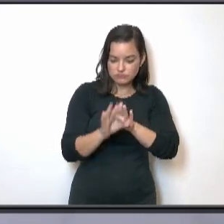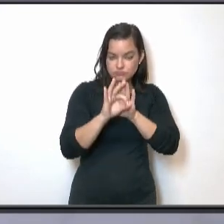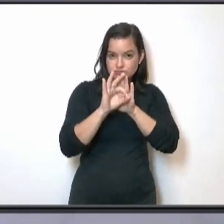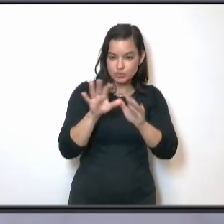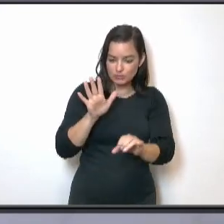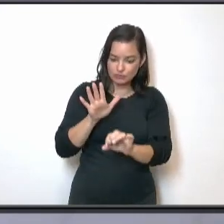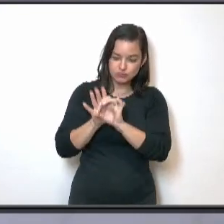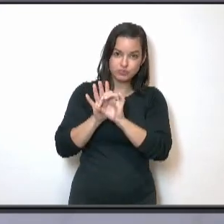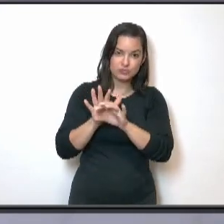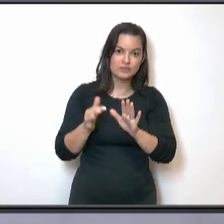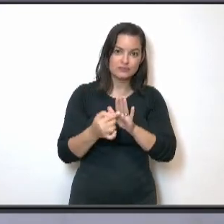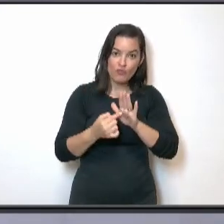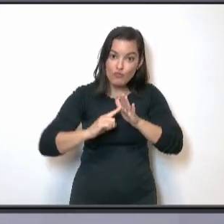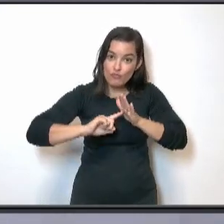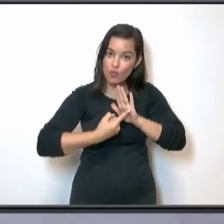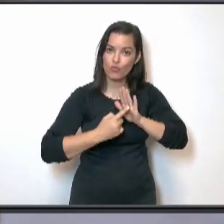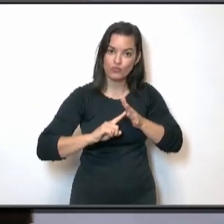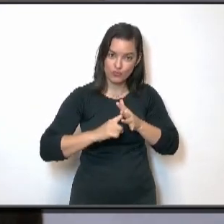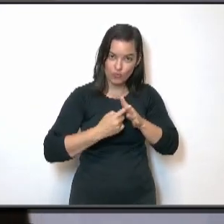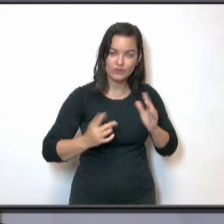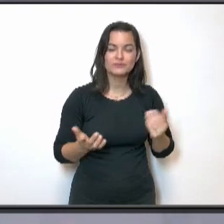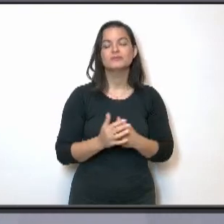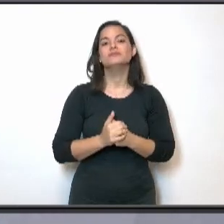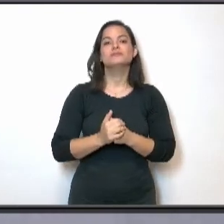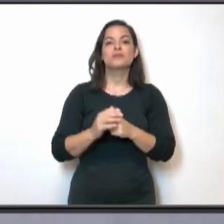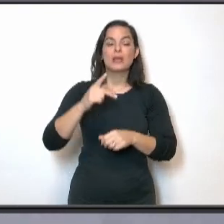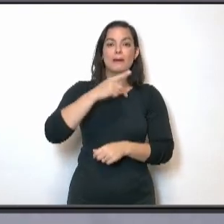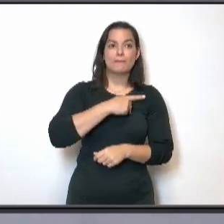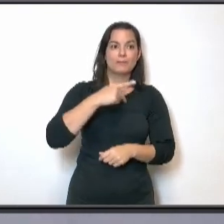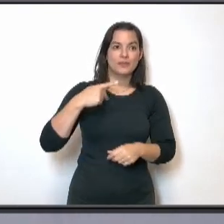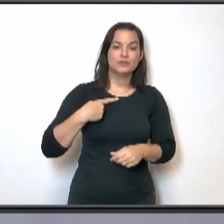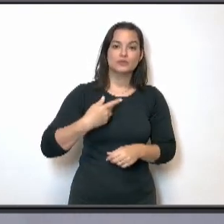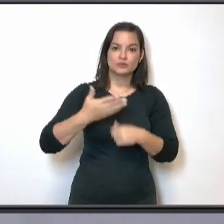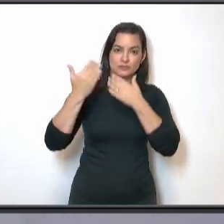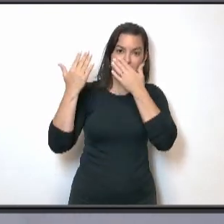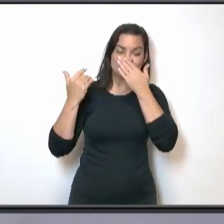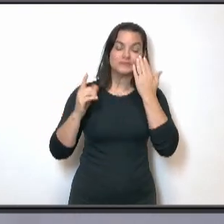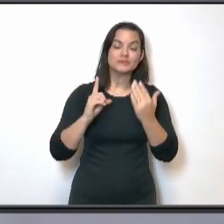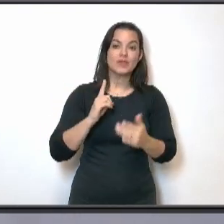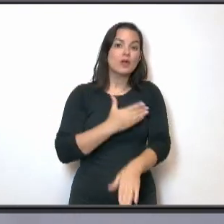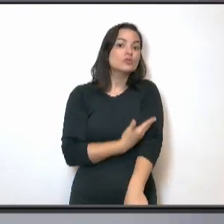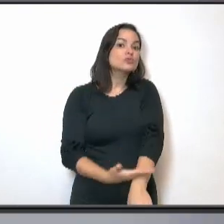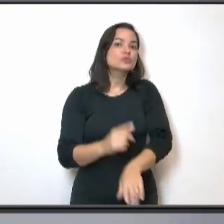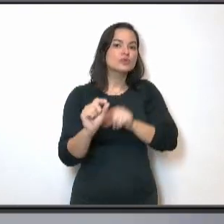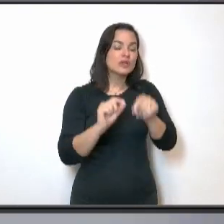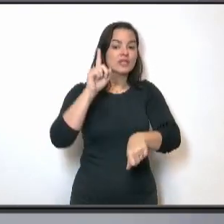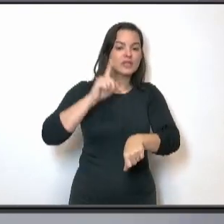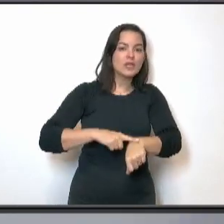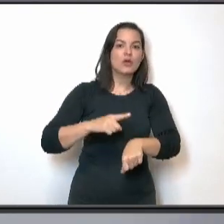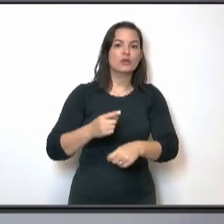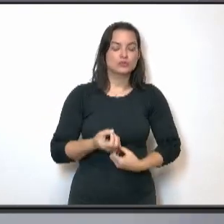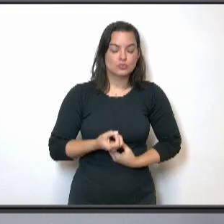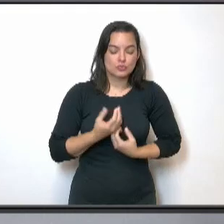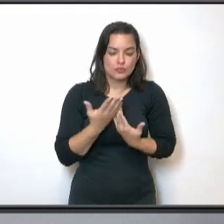o pastor tinha um costume, né, que algumas igrejas ainda têm, de, na hora da confissão, no